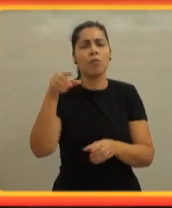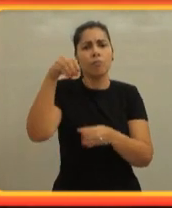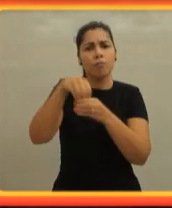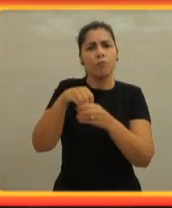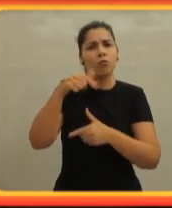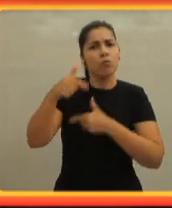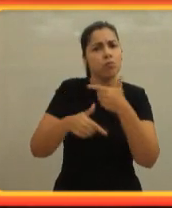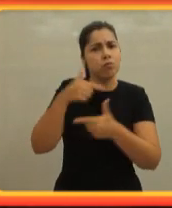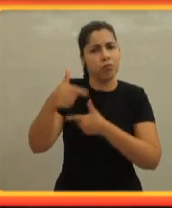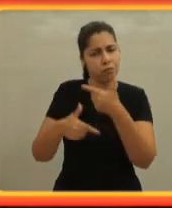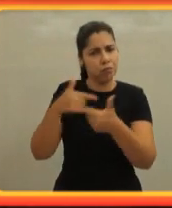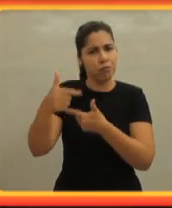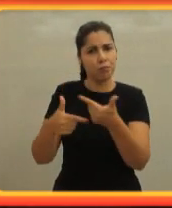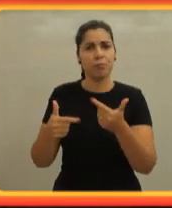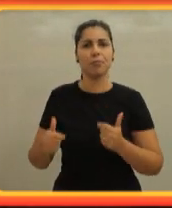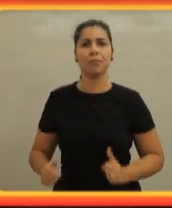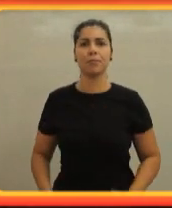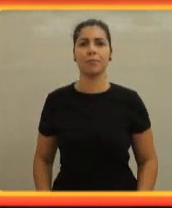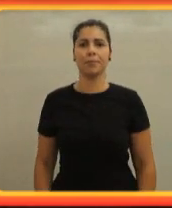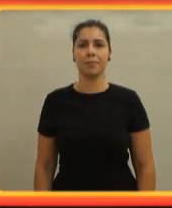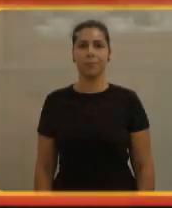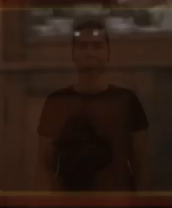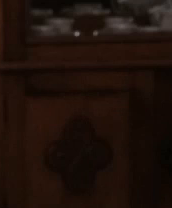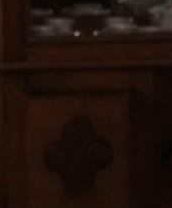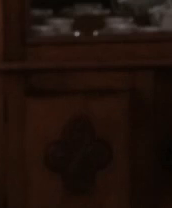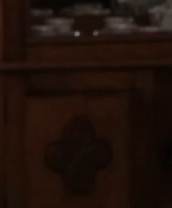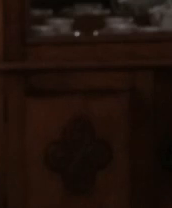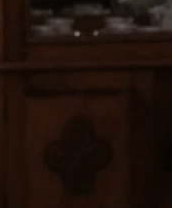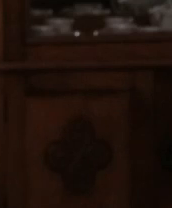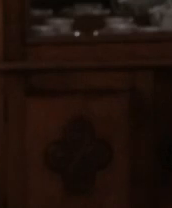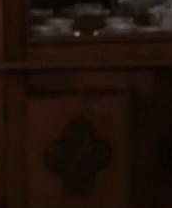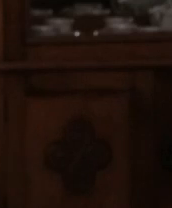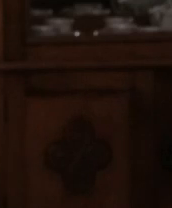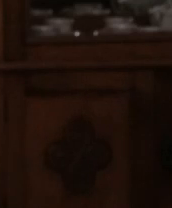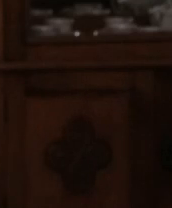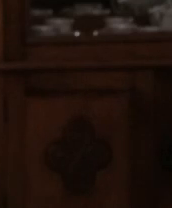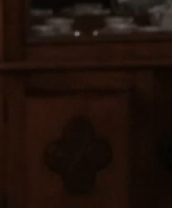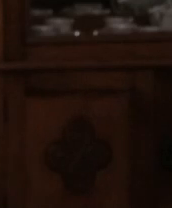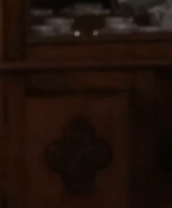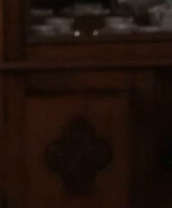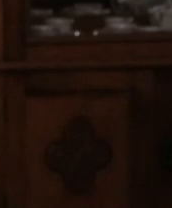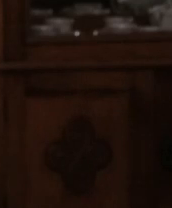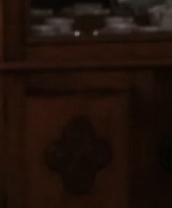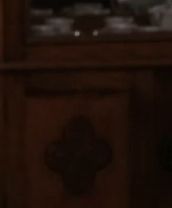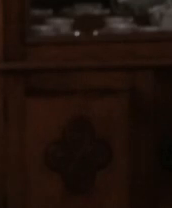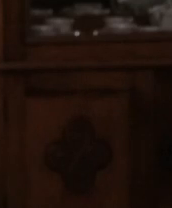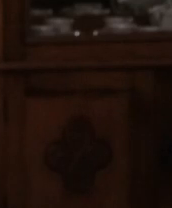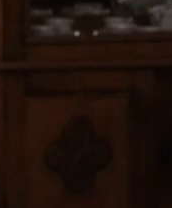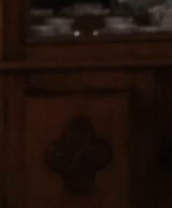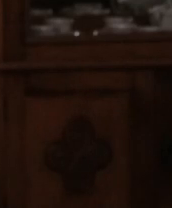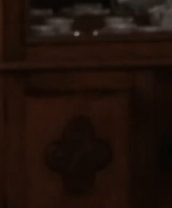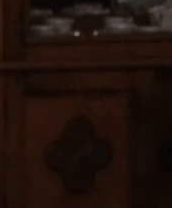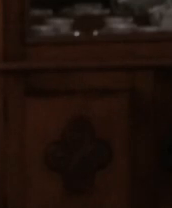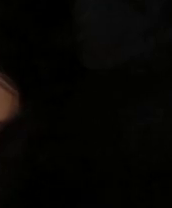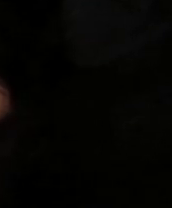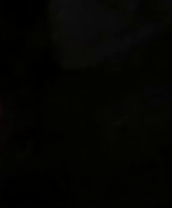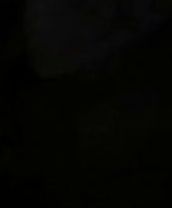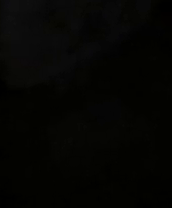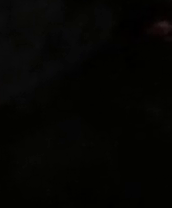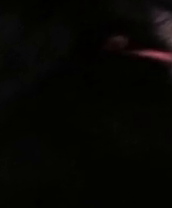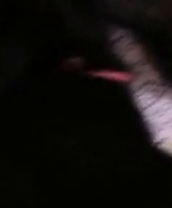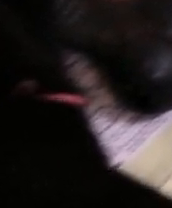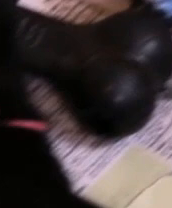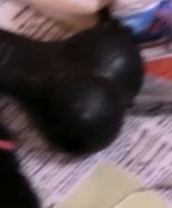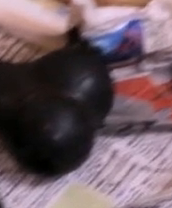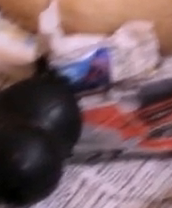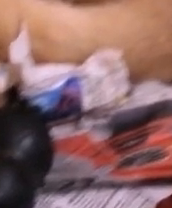assistência. Trazemos outro instrutor capaz de adestrá-lo adequadamente para essa outra função. como corresponde para essa outra função.